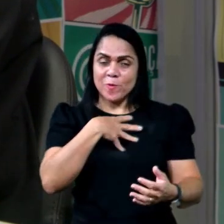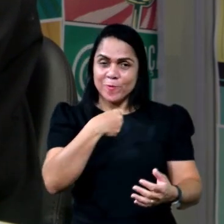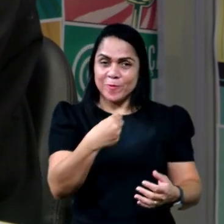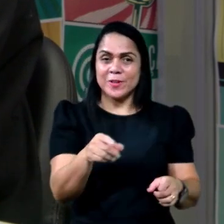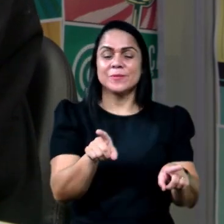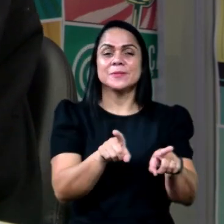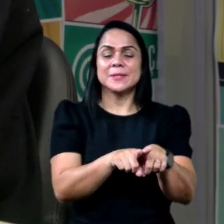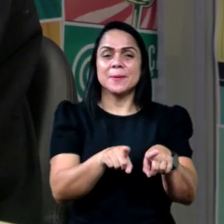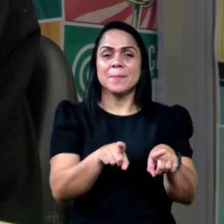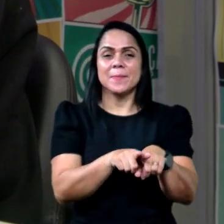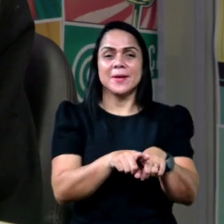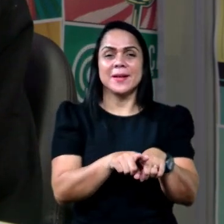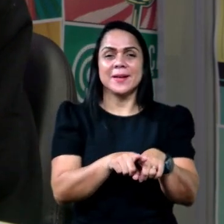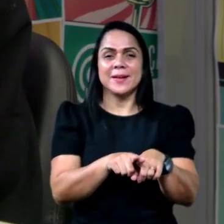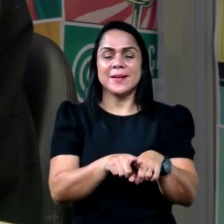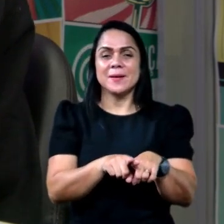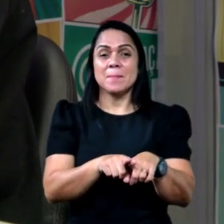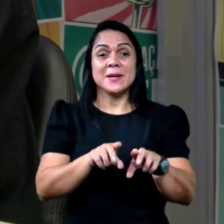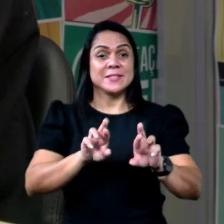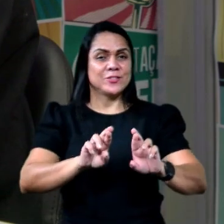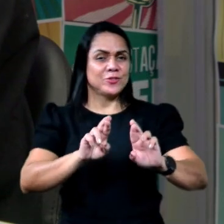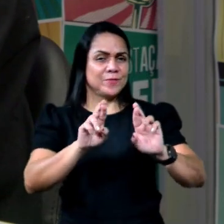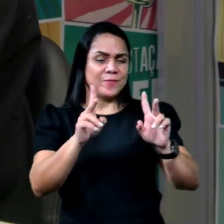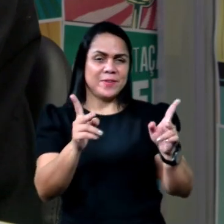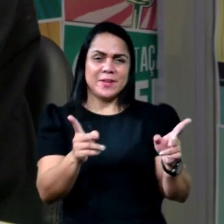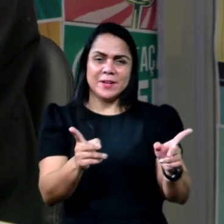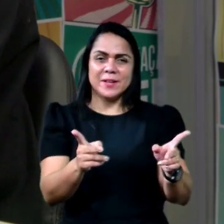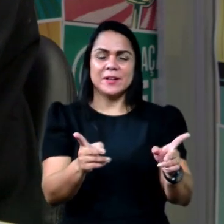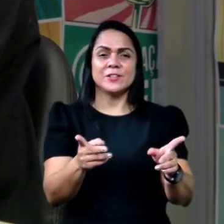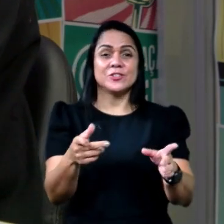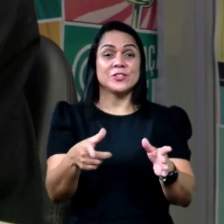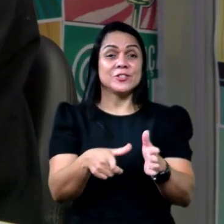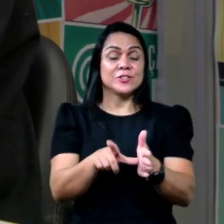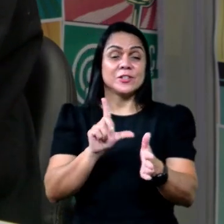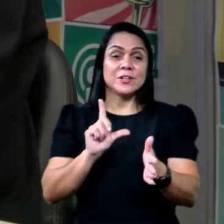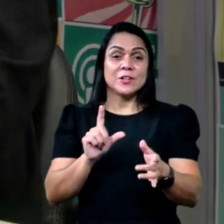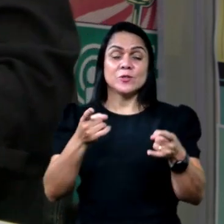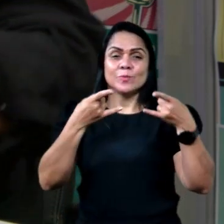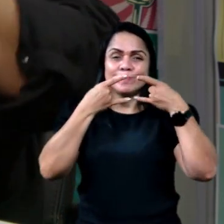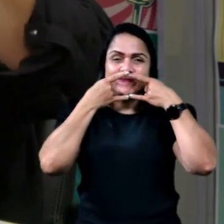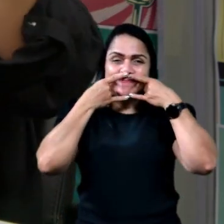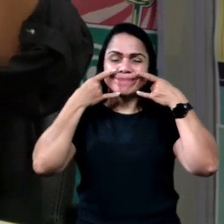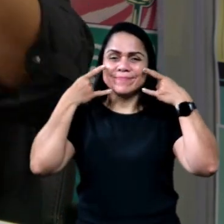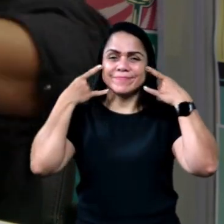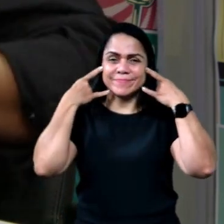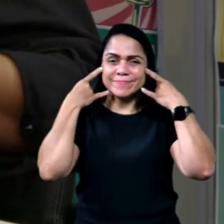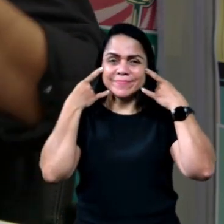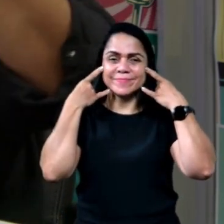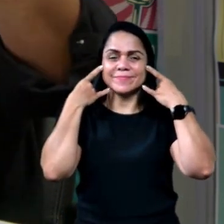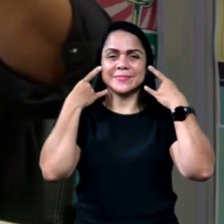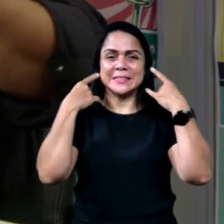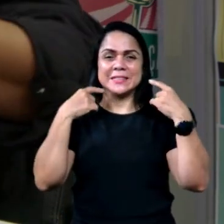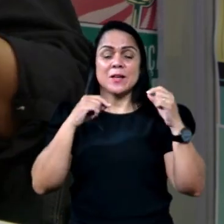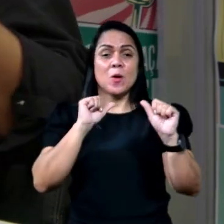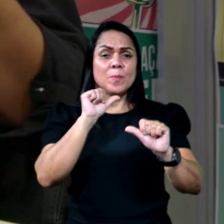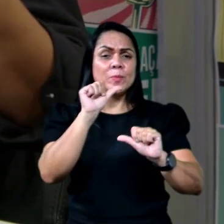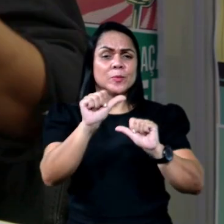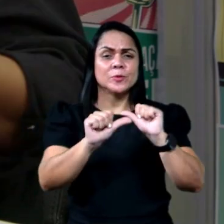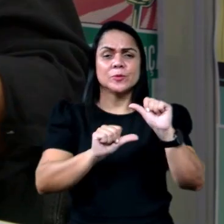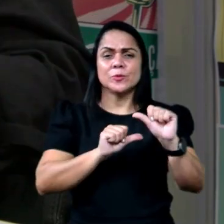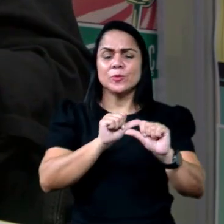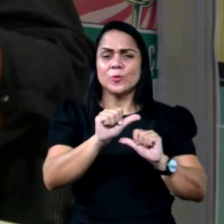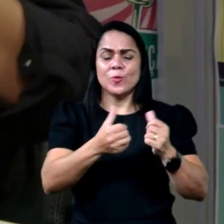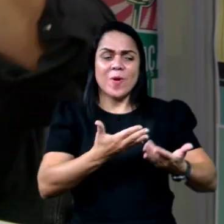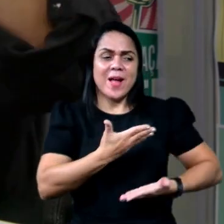também, mas é uma aula presencial muito diferente do que era. Todo mundo usava máscara, as relações tinham mudado, né? Depois de muito tempo dentro